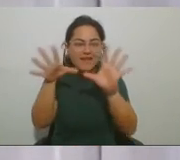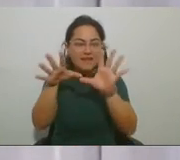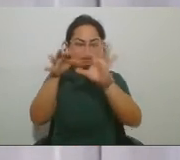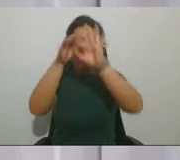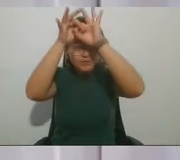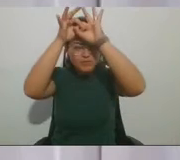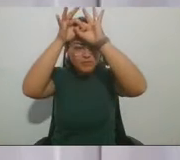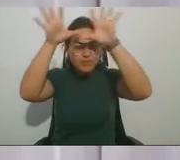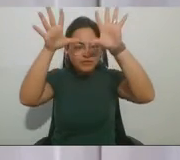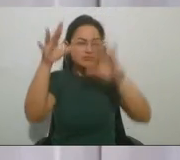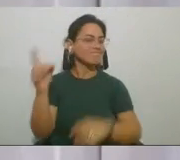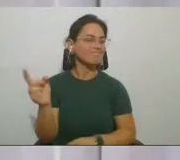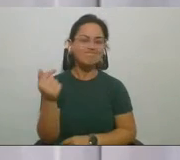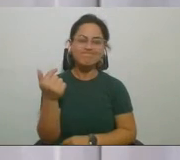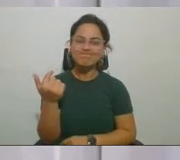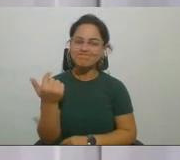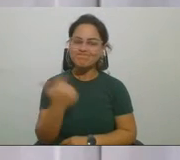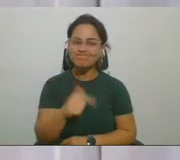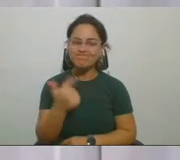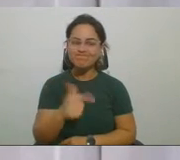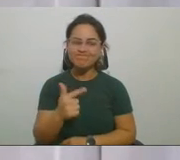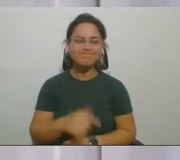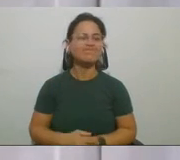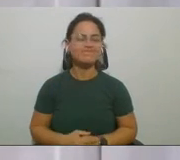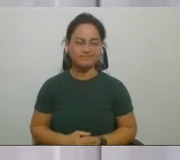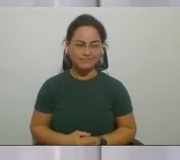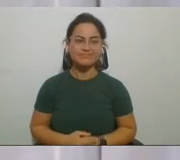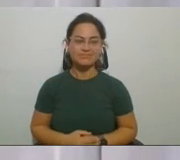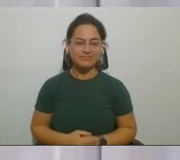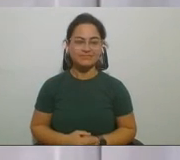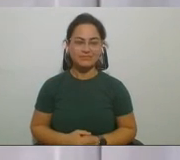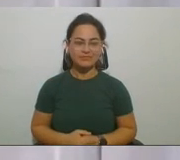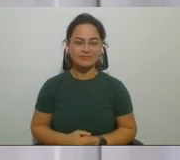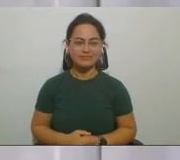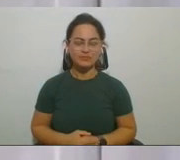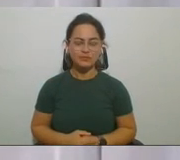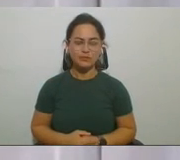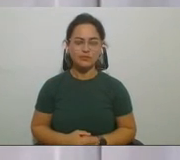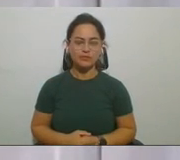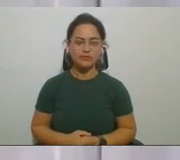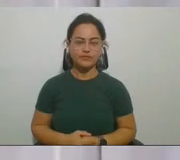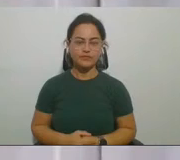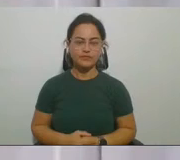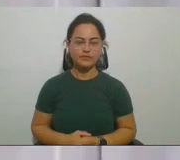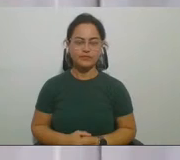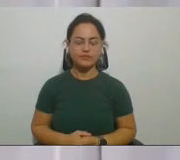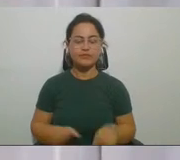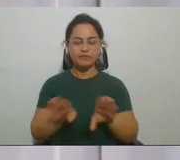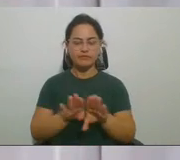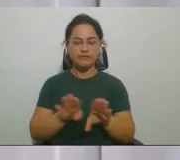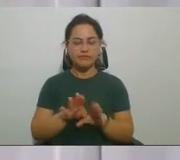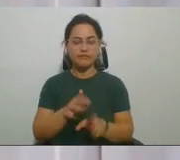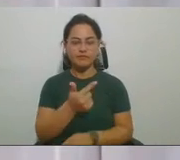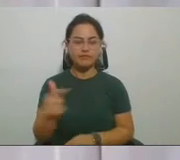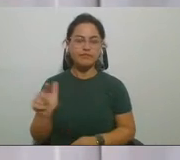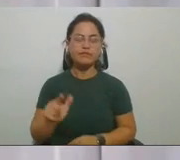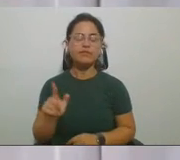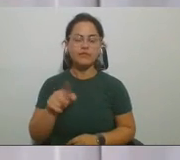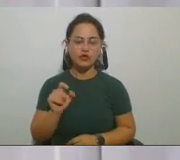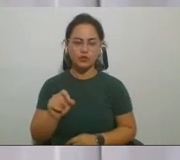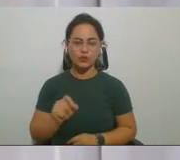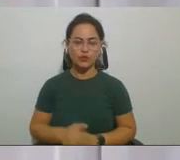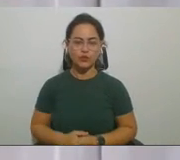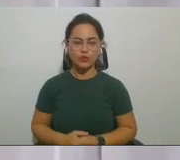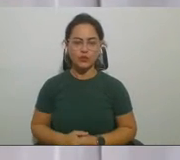Então, isto é o que aconteceu. A outra questão, como disse, a criminalização do